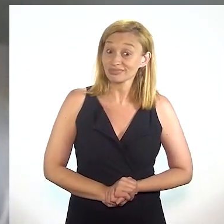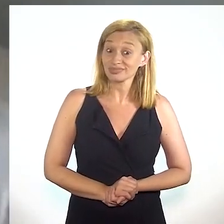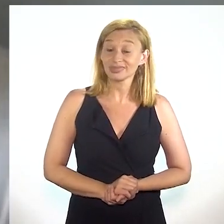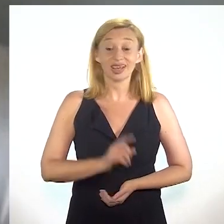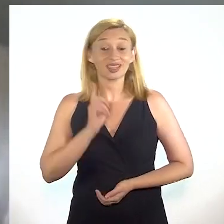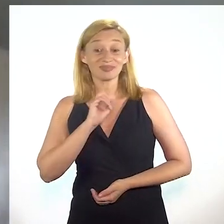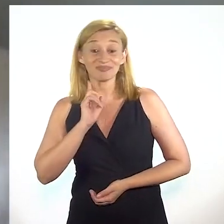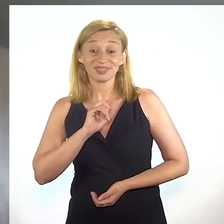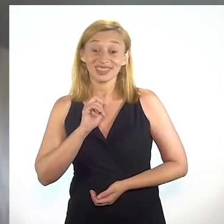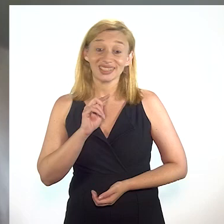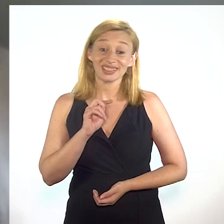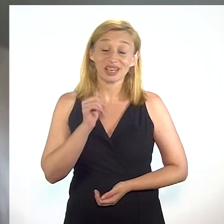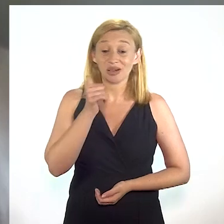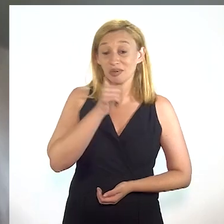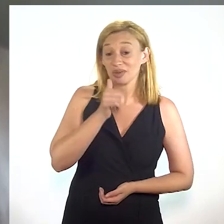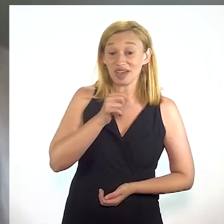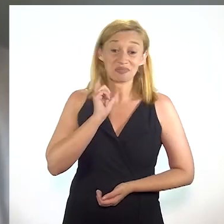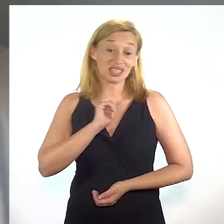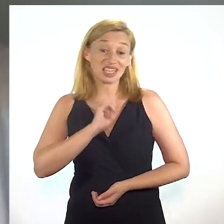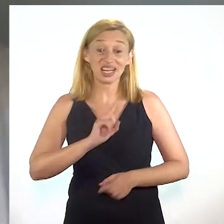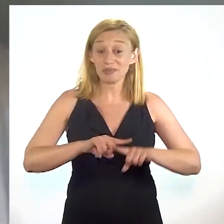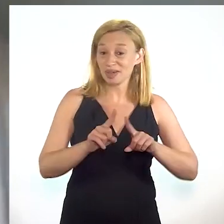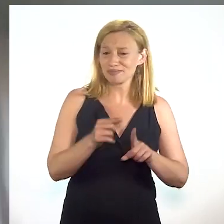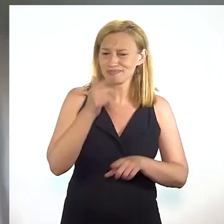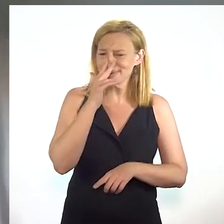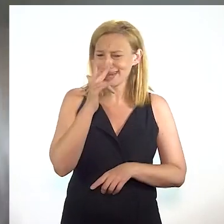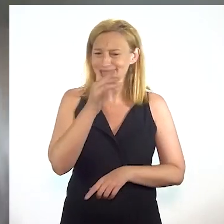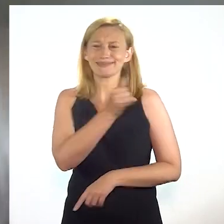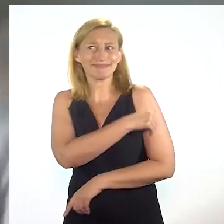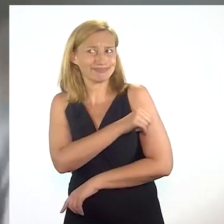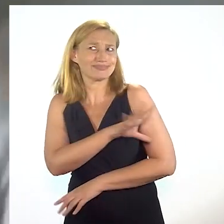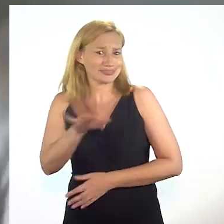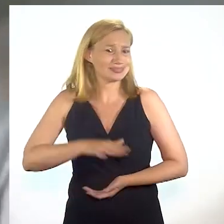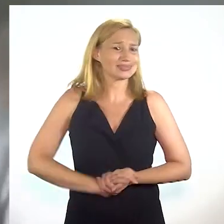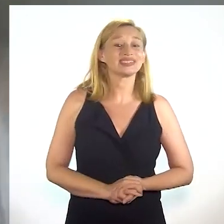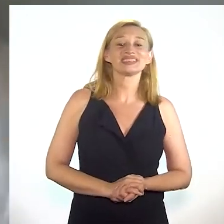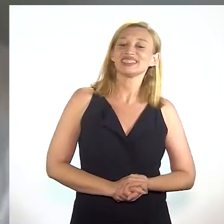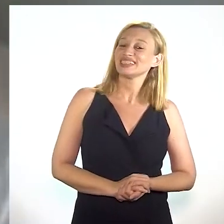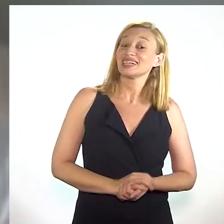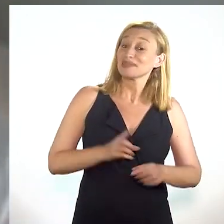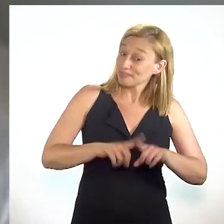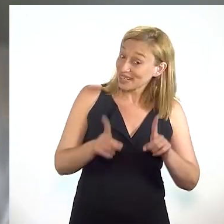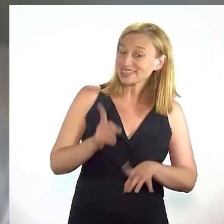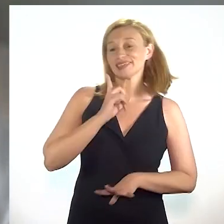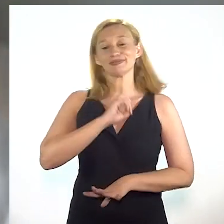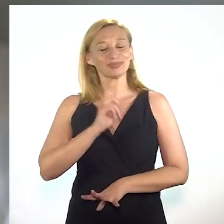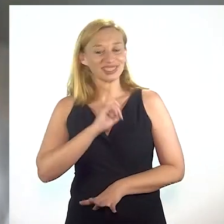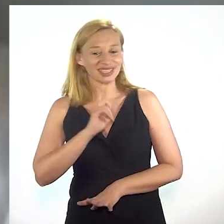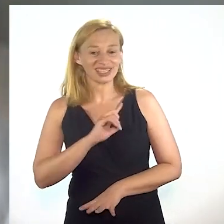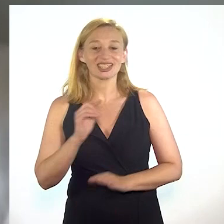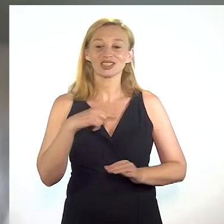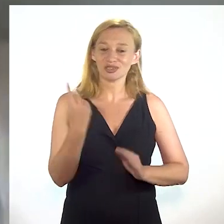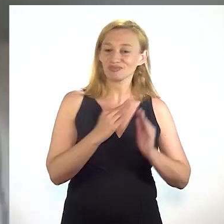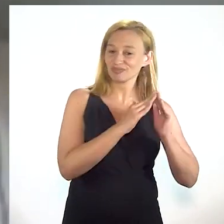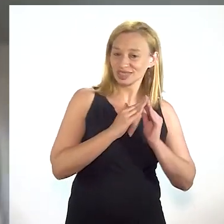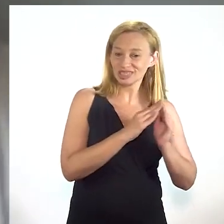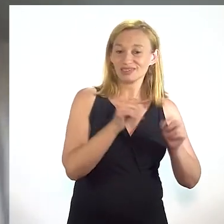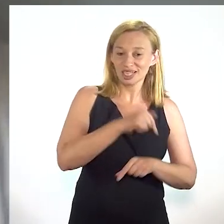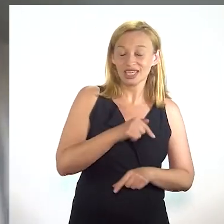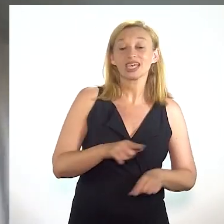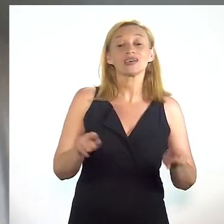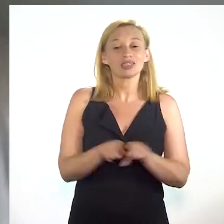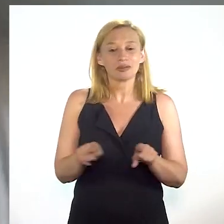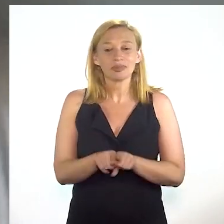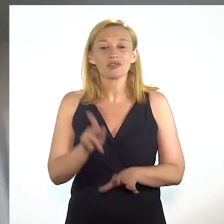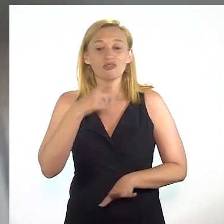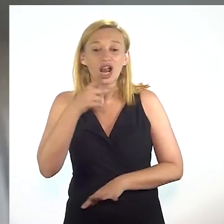uma Minas bem carioca, né? Que é Juiz de Fora, mas é Minas e nosso vizinho aqui.